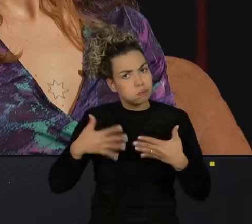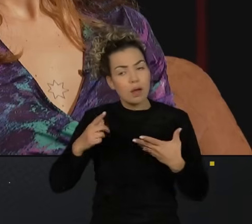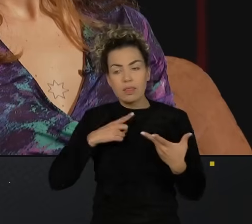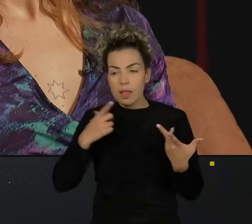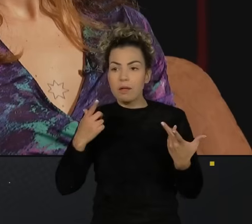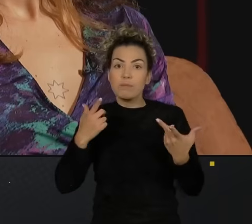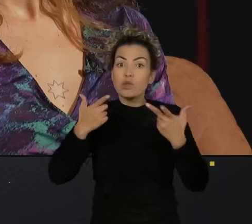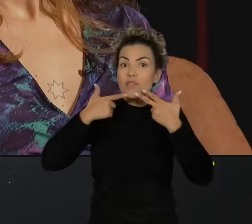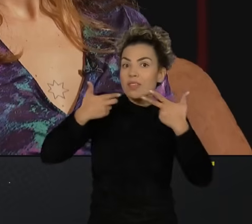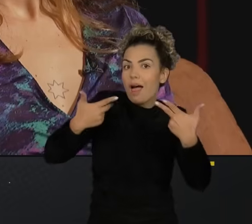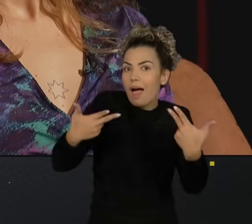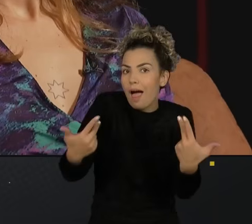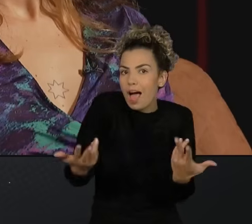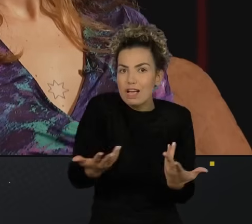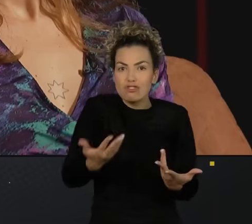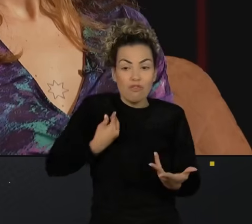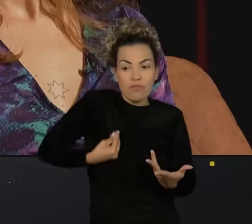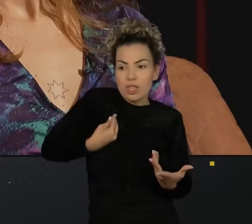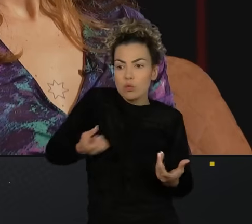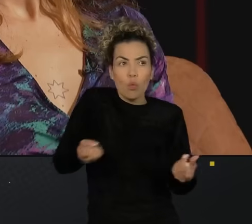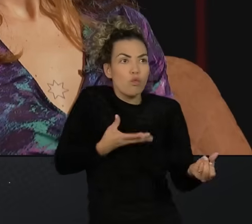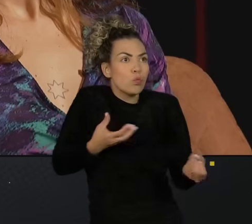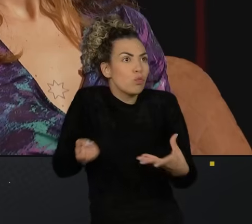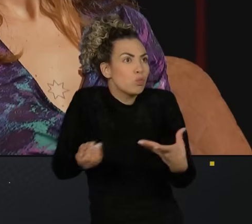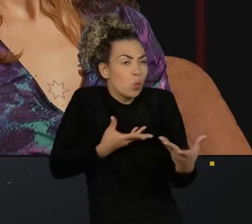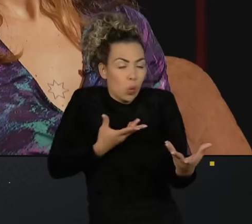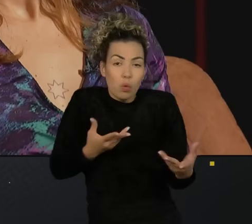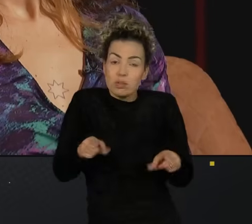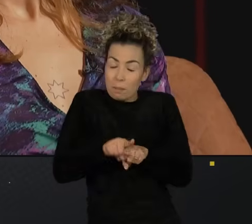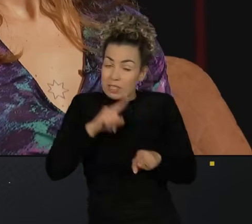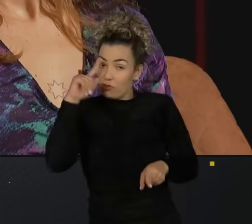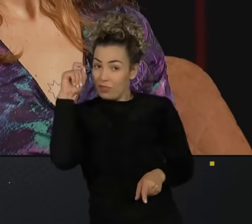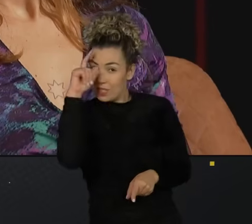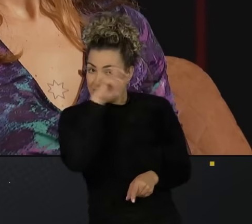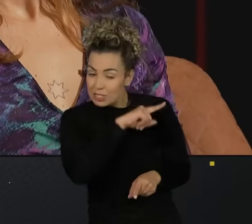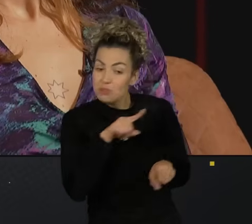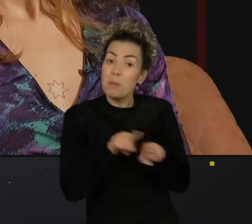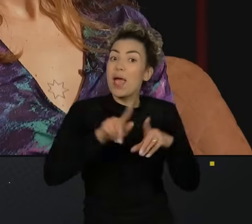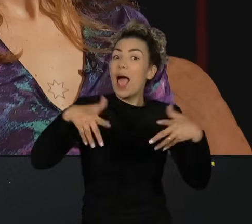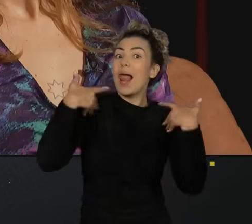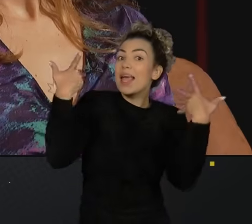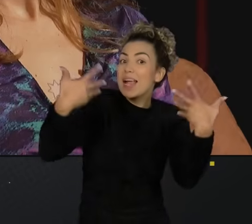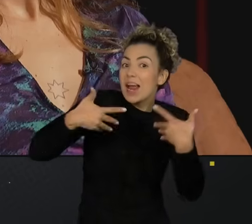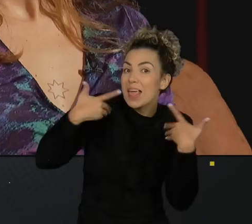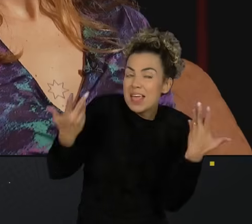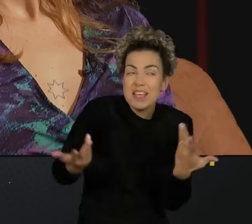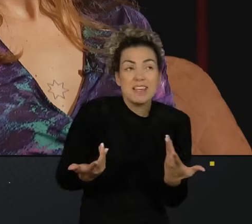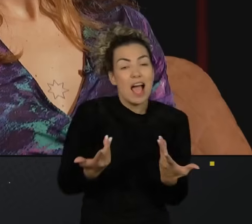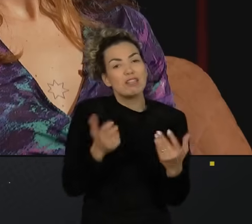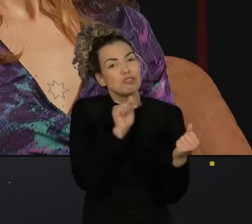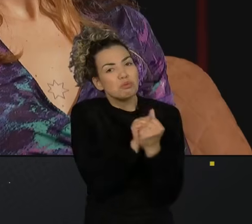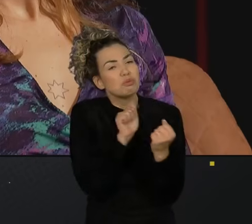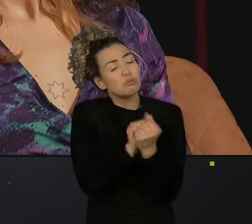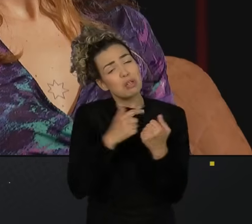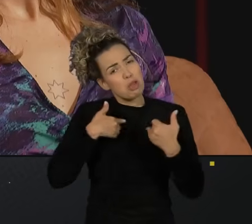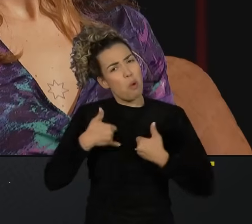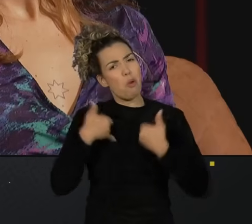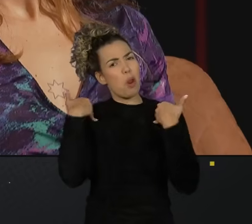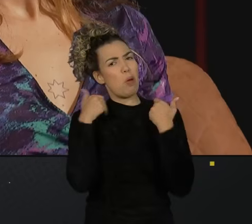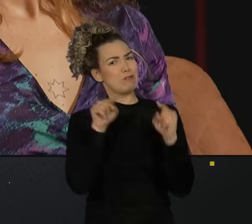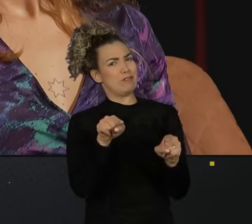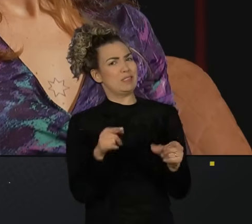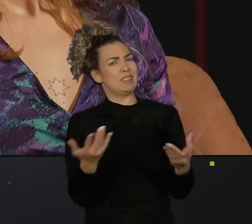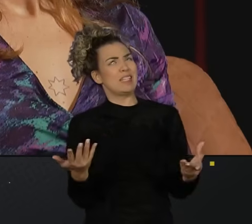na nossa vida, momentos difíceis, momentos de muita alegria, e eu sou muito orgulhoso de você. Eu